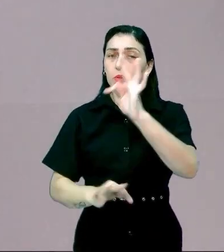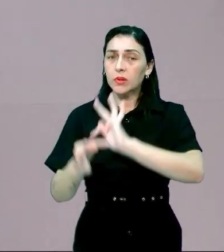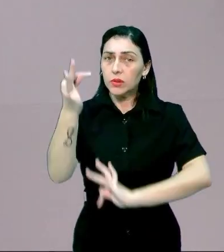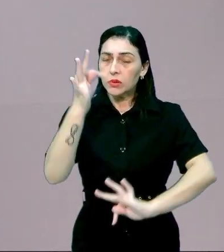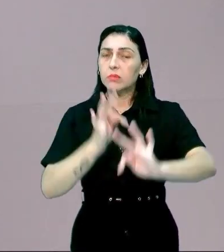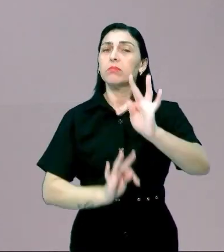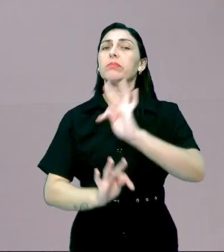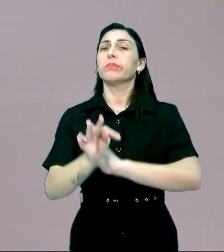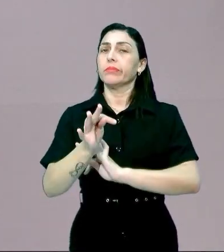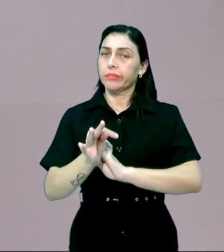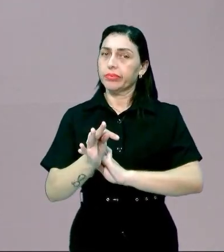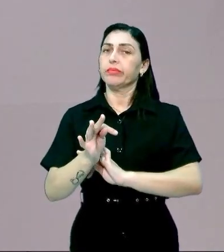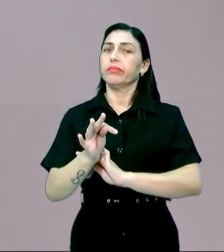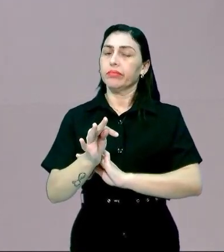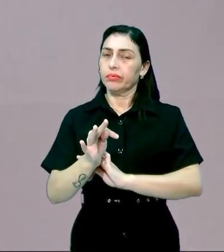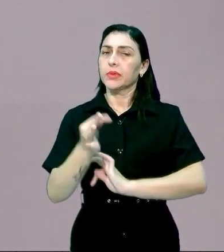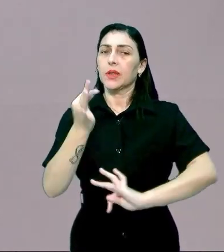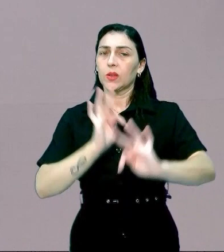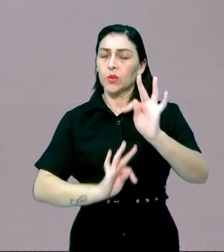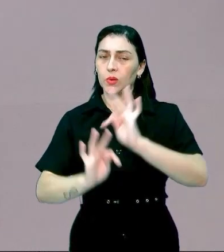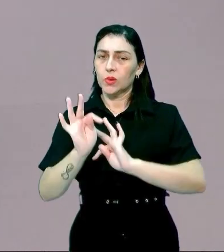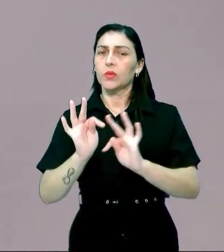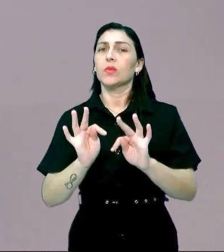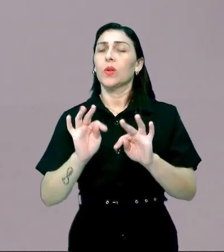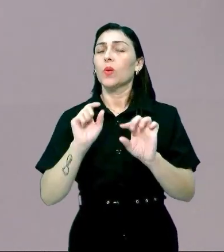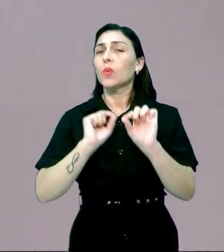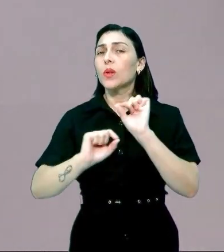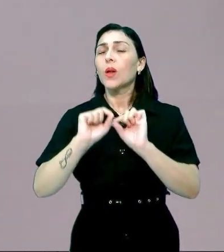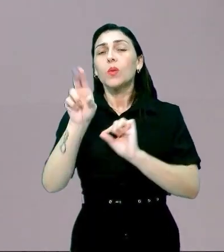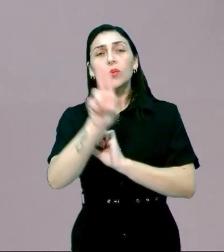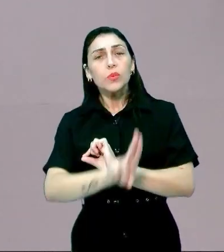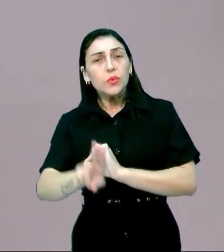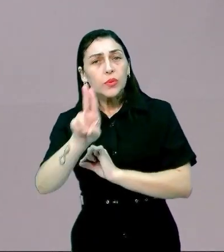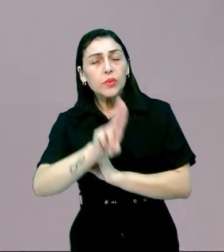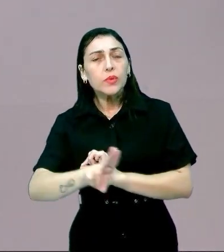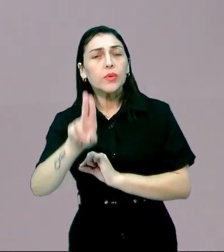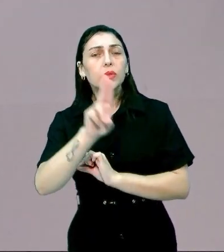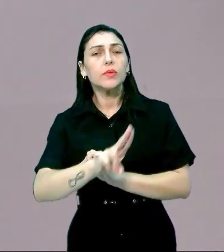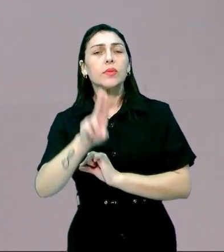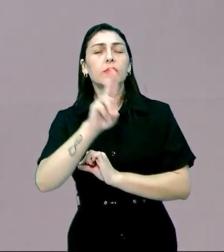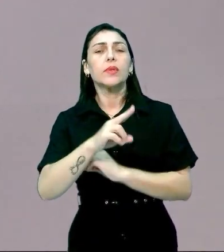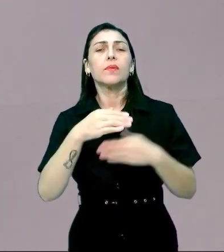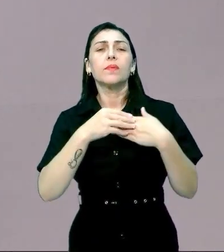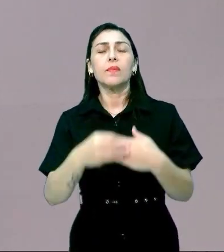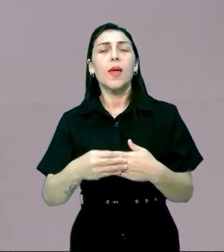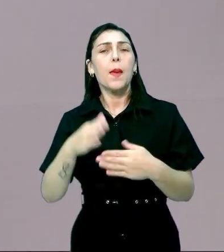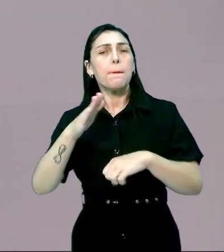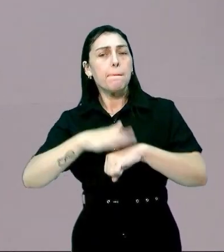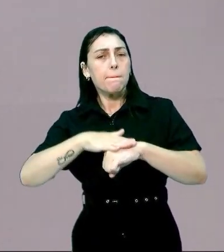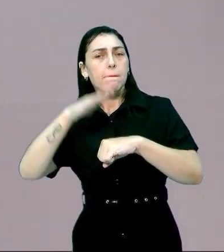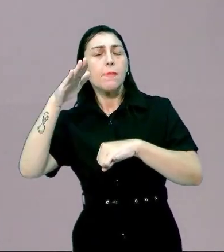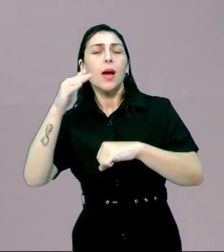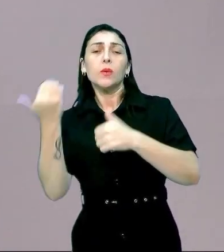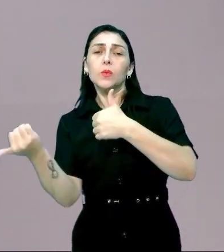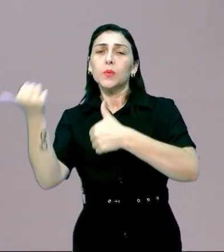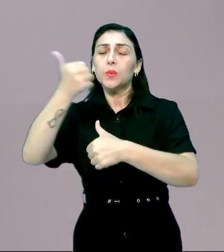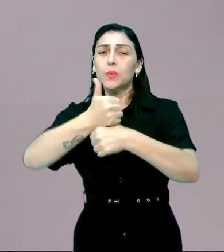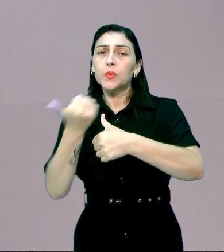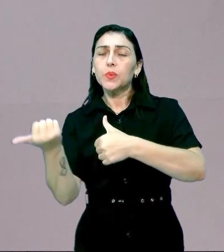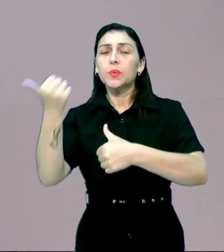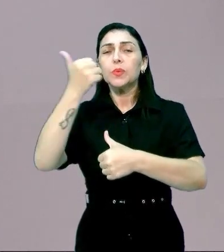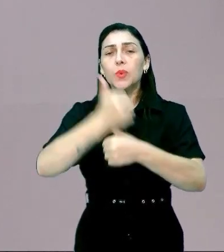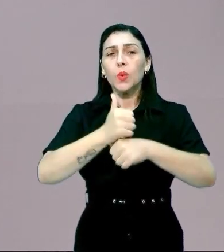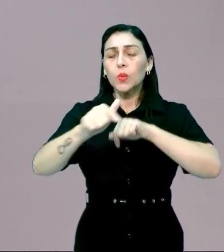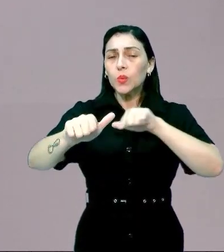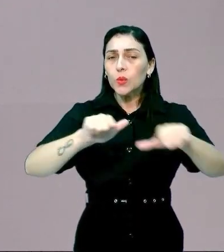muito acentuado. Tecnologias essas que, utilizadas, elas vêm cada vez mais substituindo,